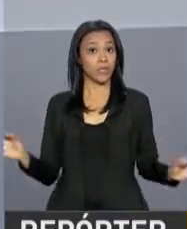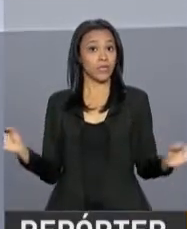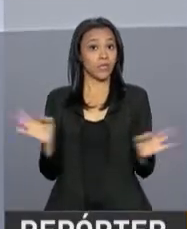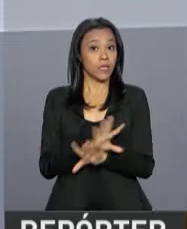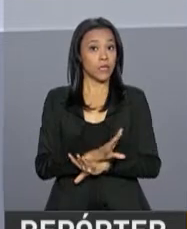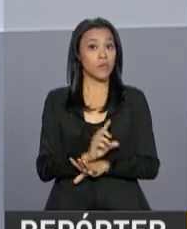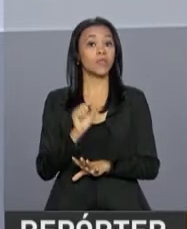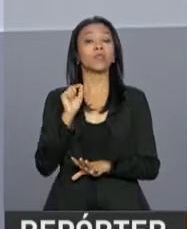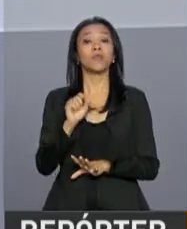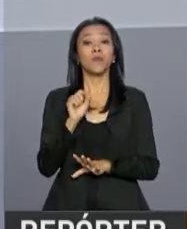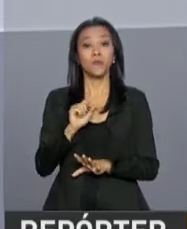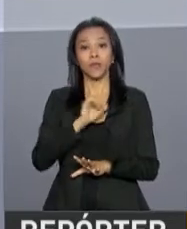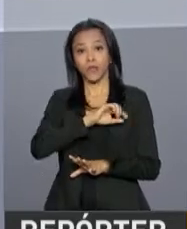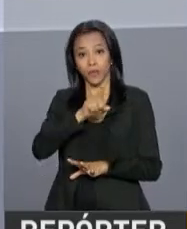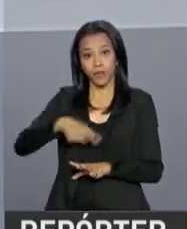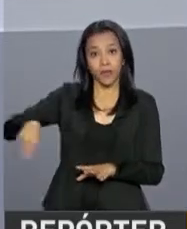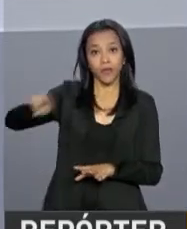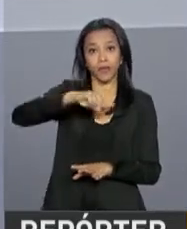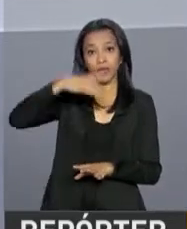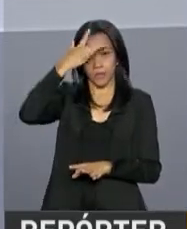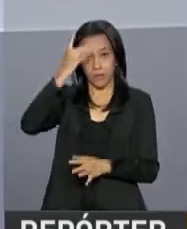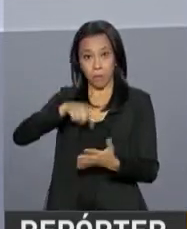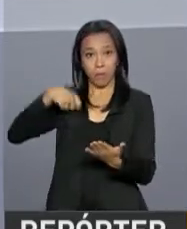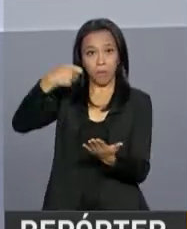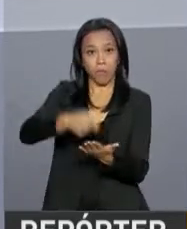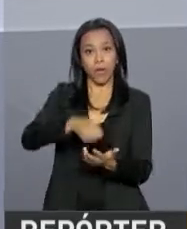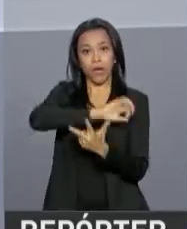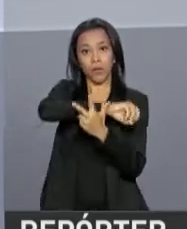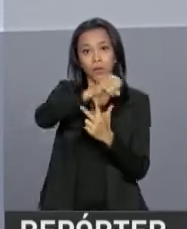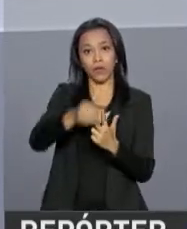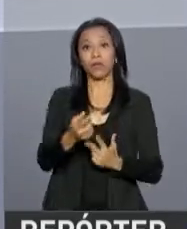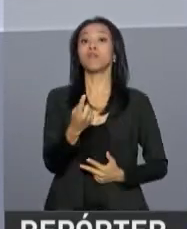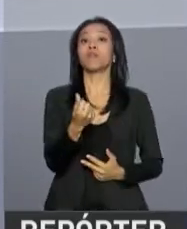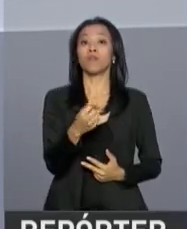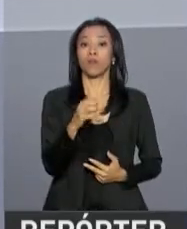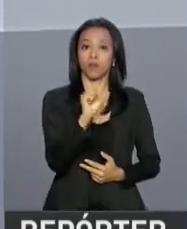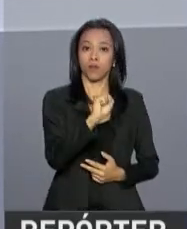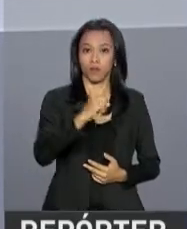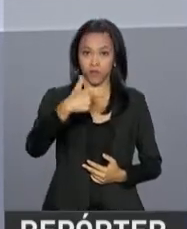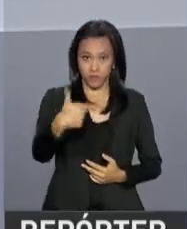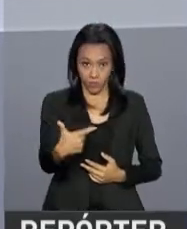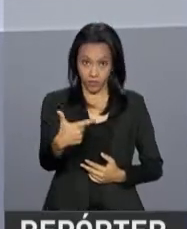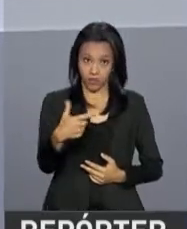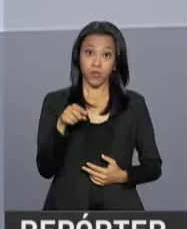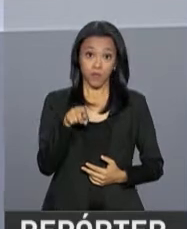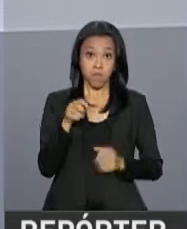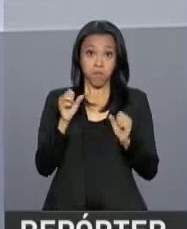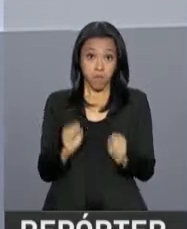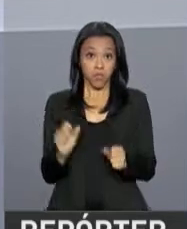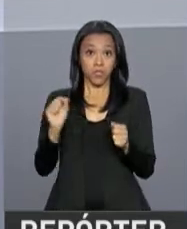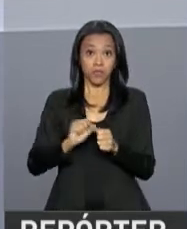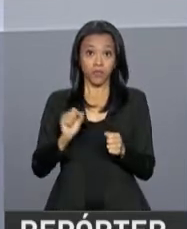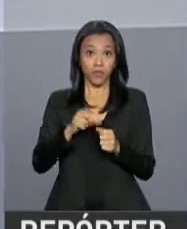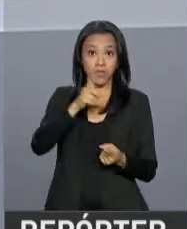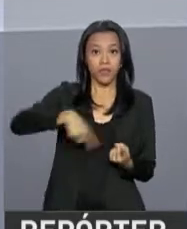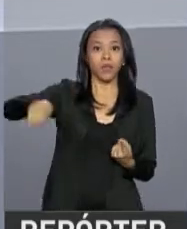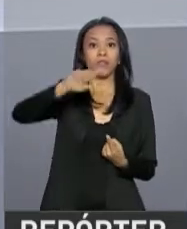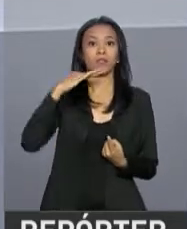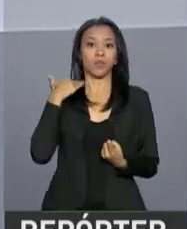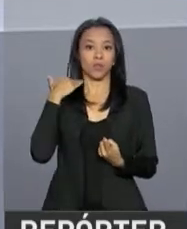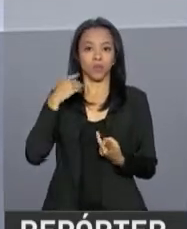do enem pagarem a taxa de inscrição no valor de 82 reais o pagamento pode ser feito em instituições bancárias